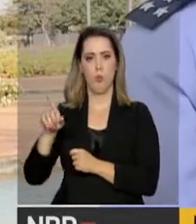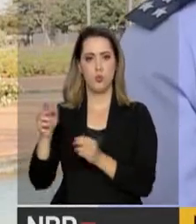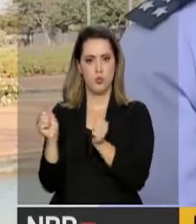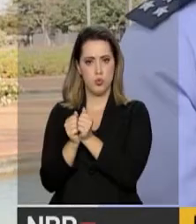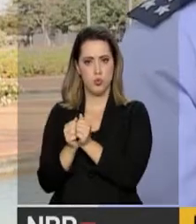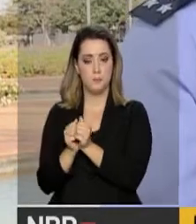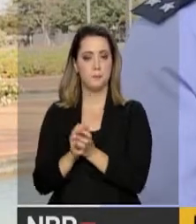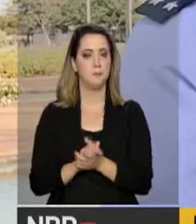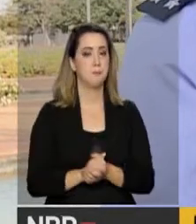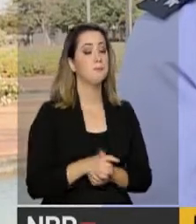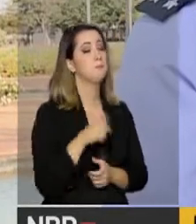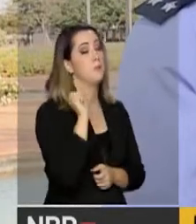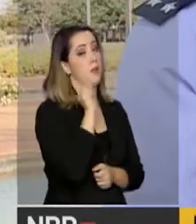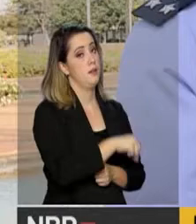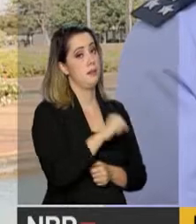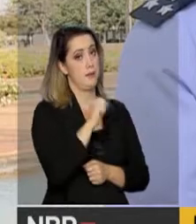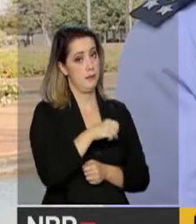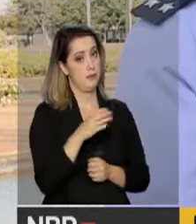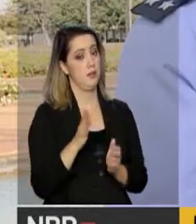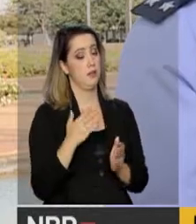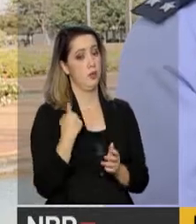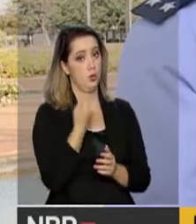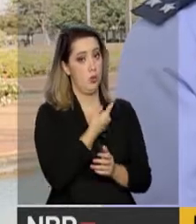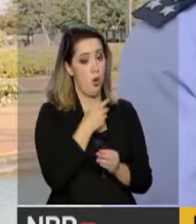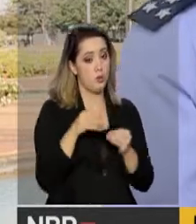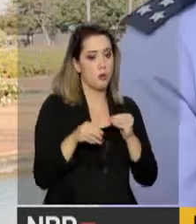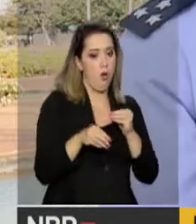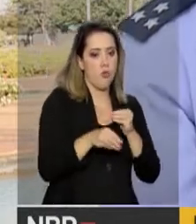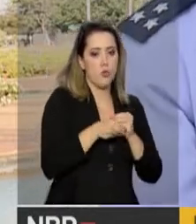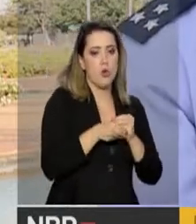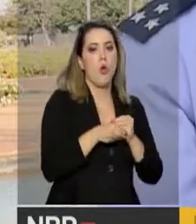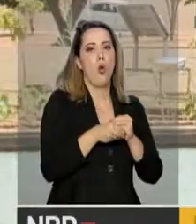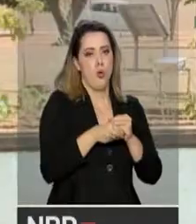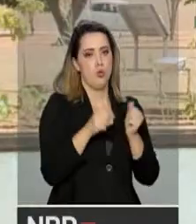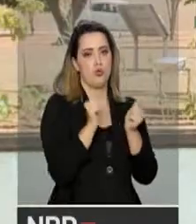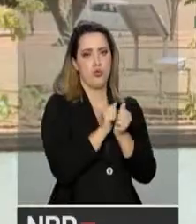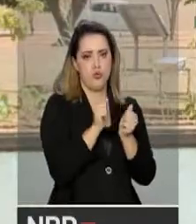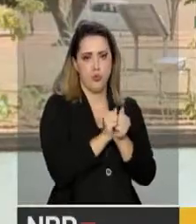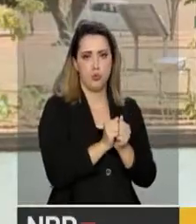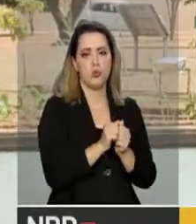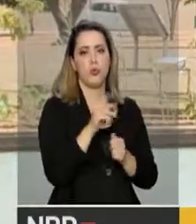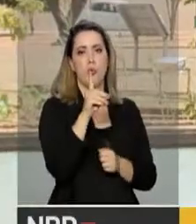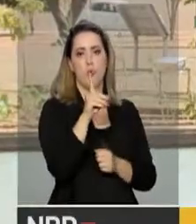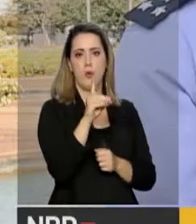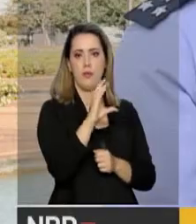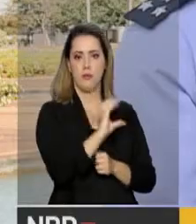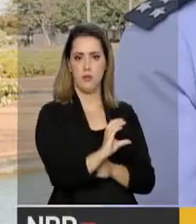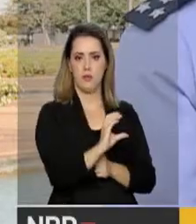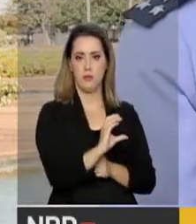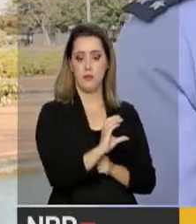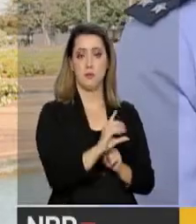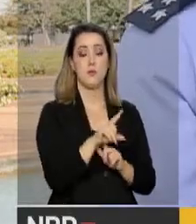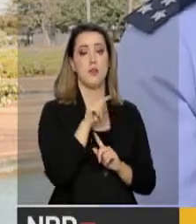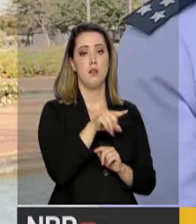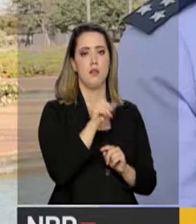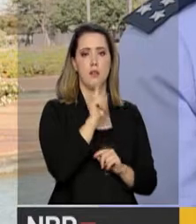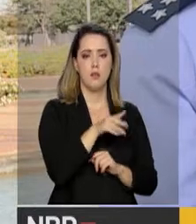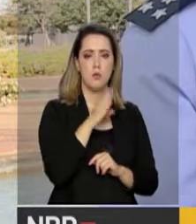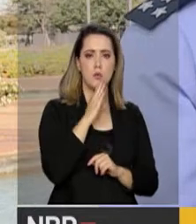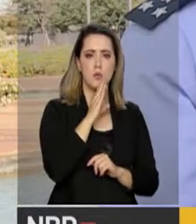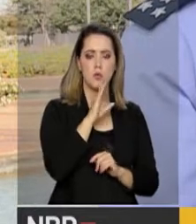Nós atuamos em complemento às ações da Defesa Civil. Logicamente, é do conhecimento do nosso público, a